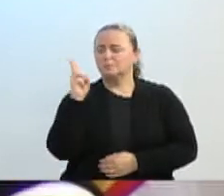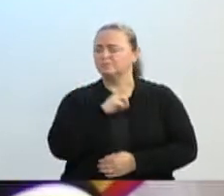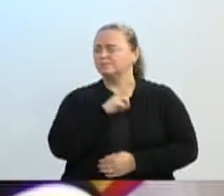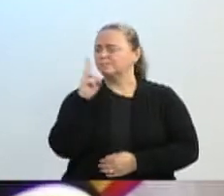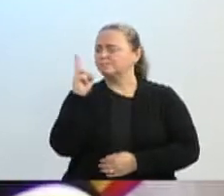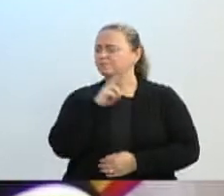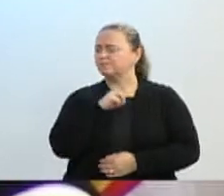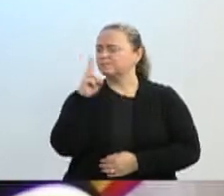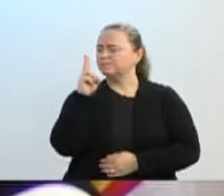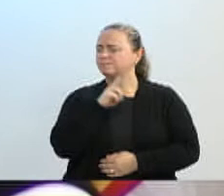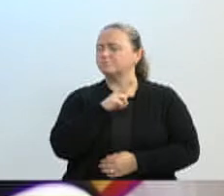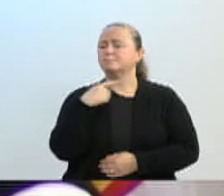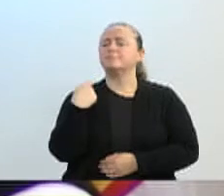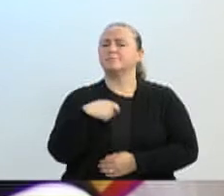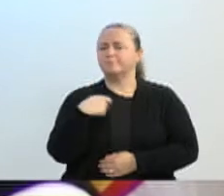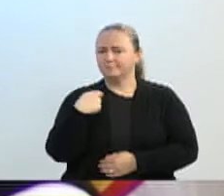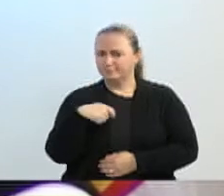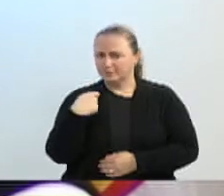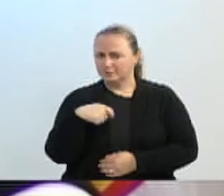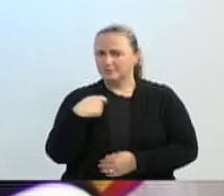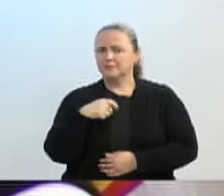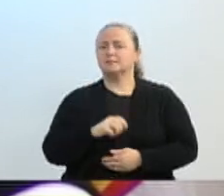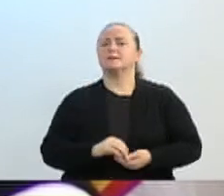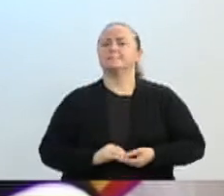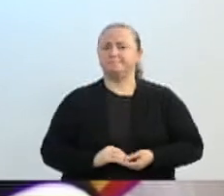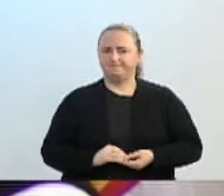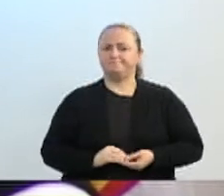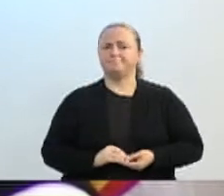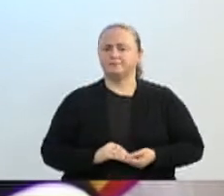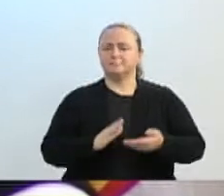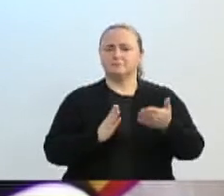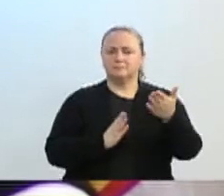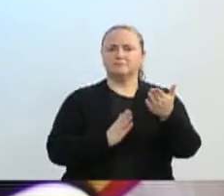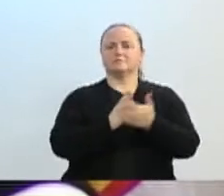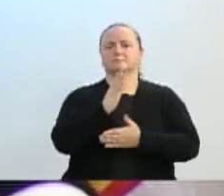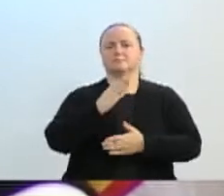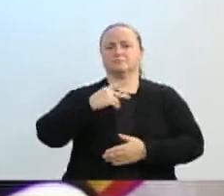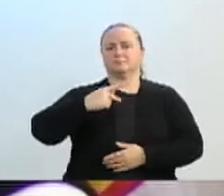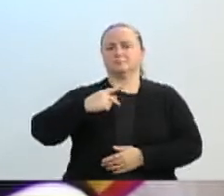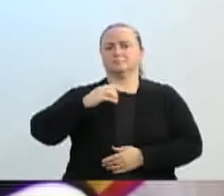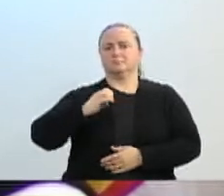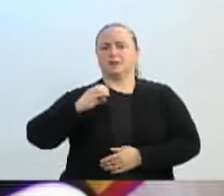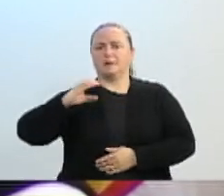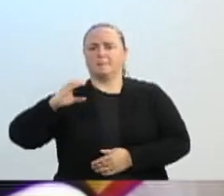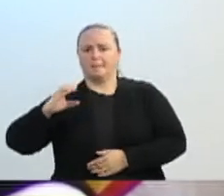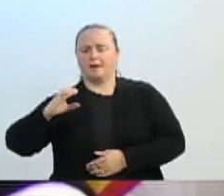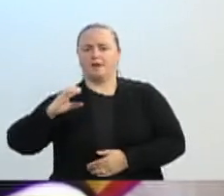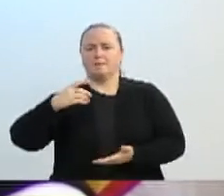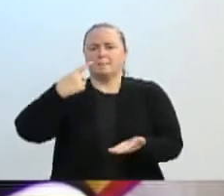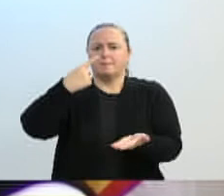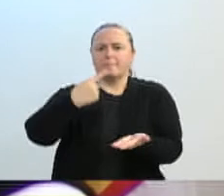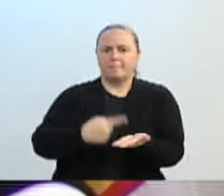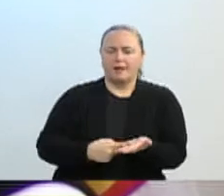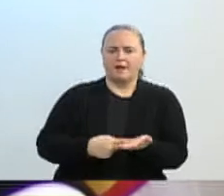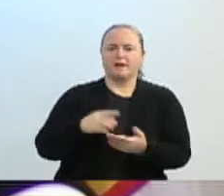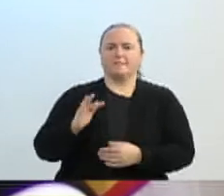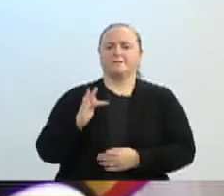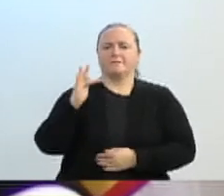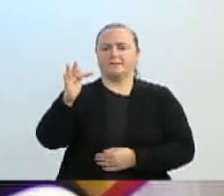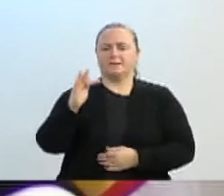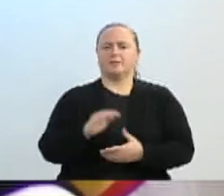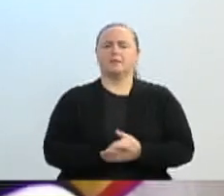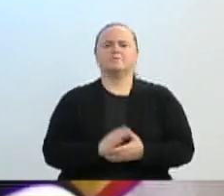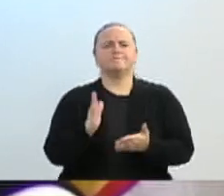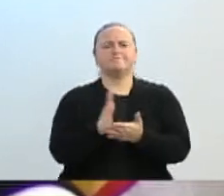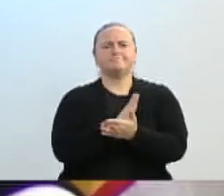da Rosa, da aprovação da PEC do Pacto Federativo. Nesse momento, alguns dos colegas devem estar se